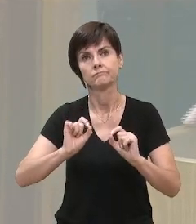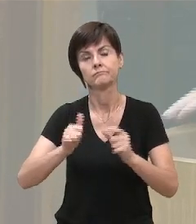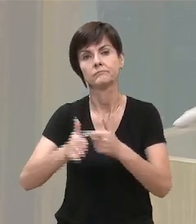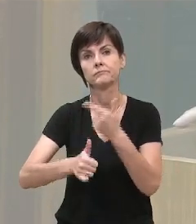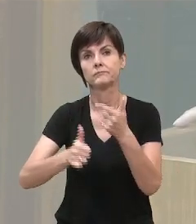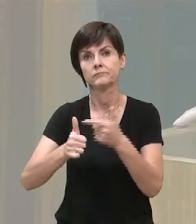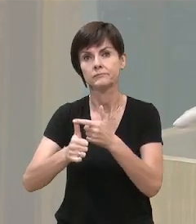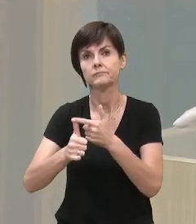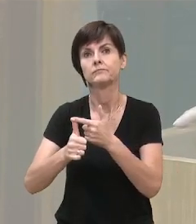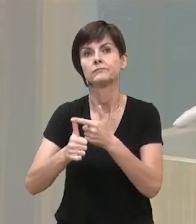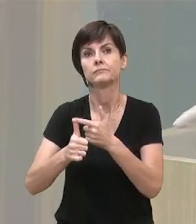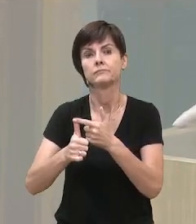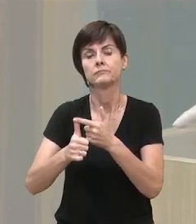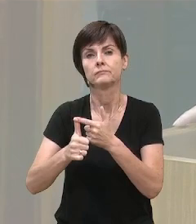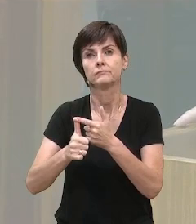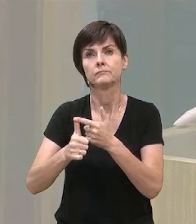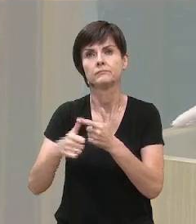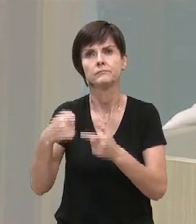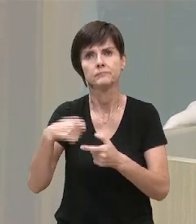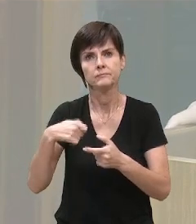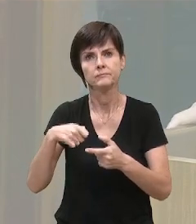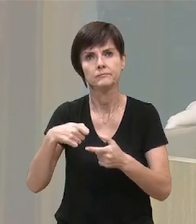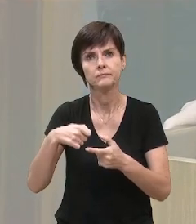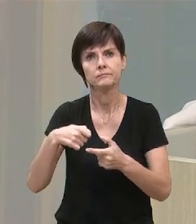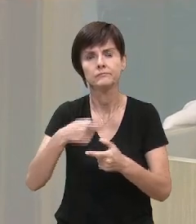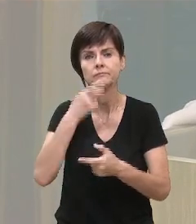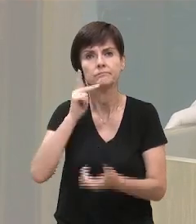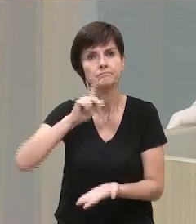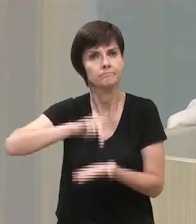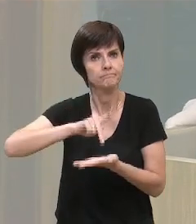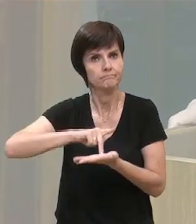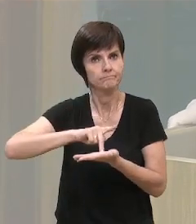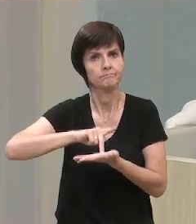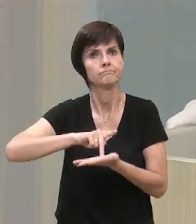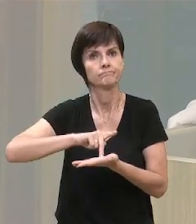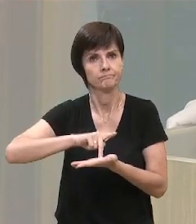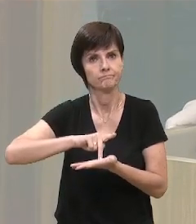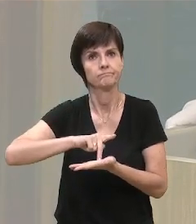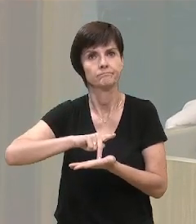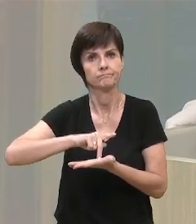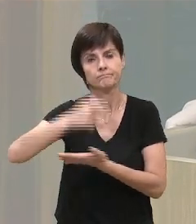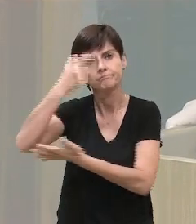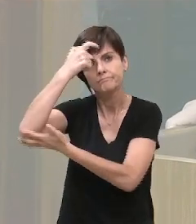primeiramente que a gente tem que ter uma honestidade intelectual nos assuntos.